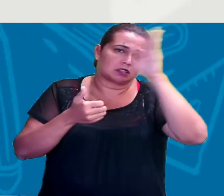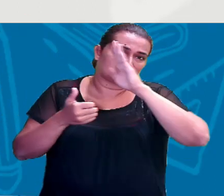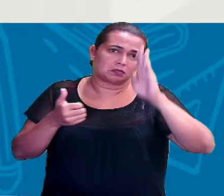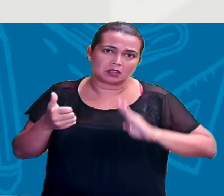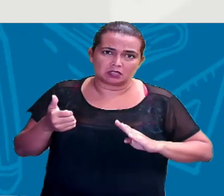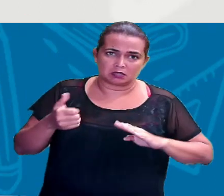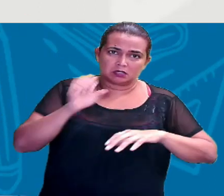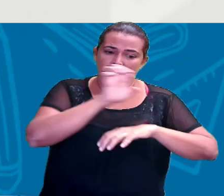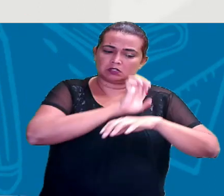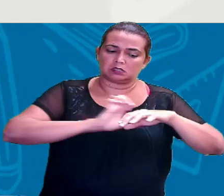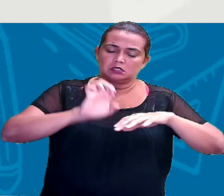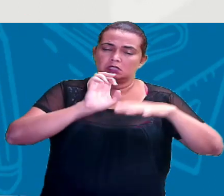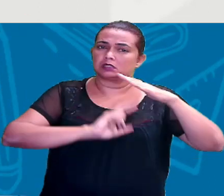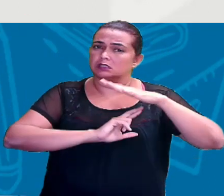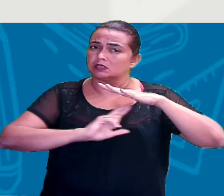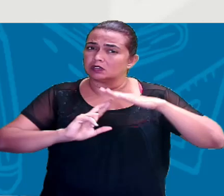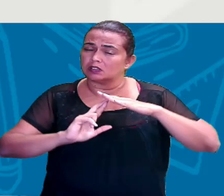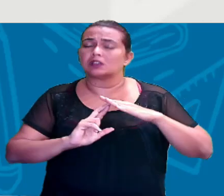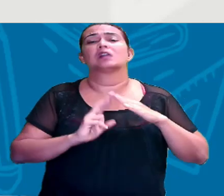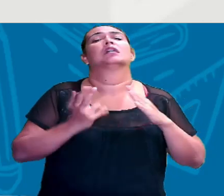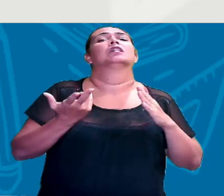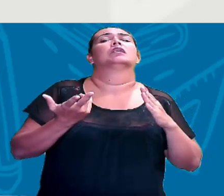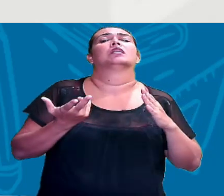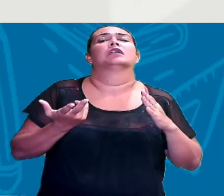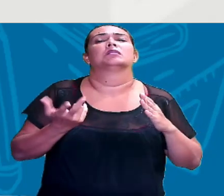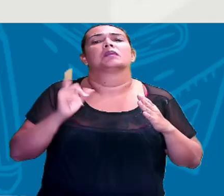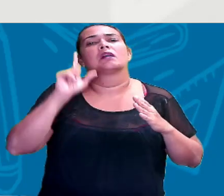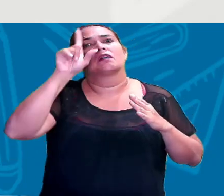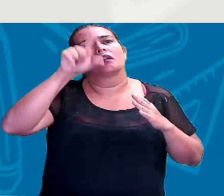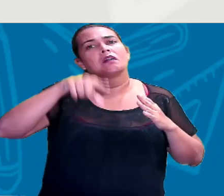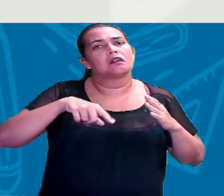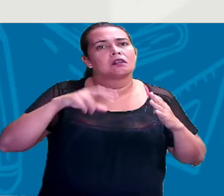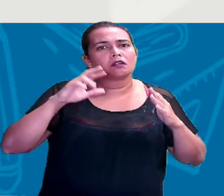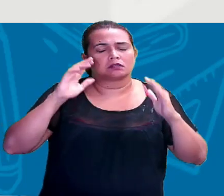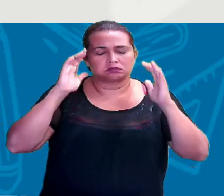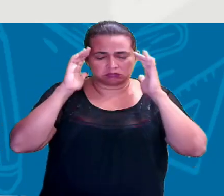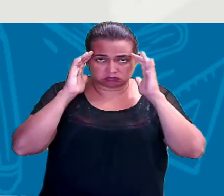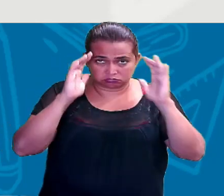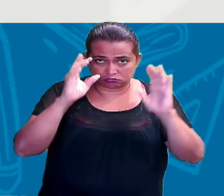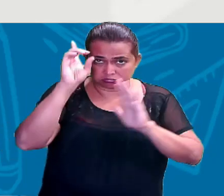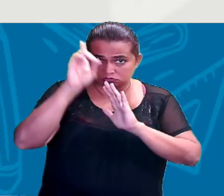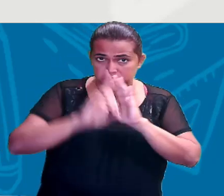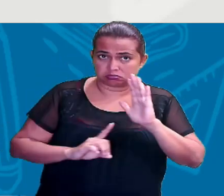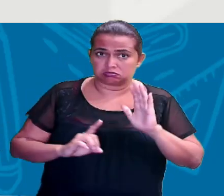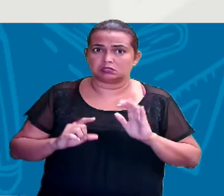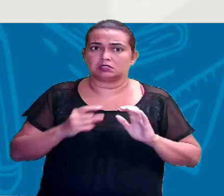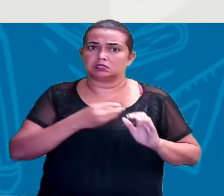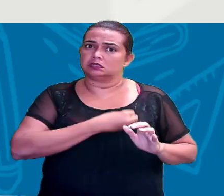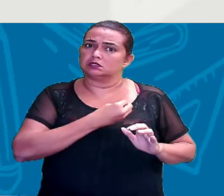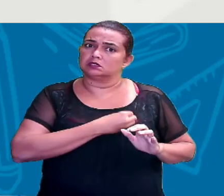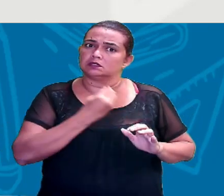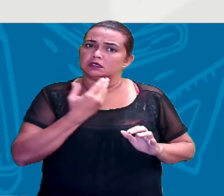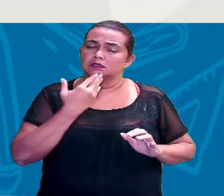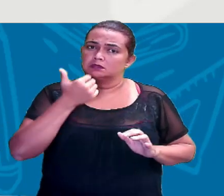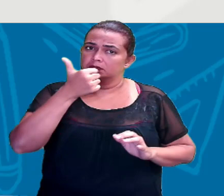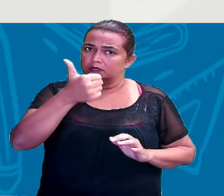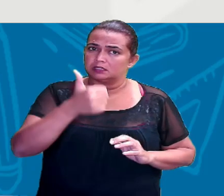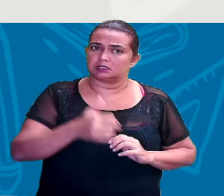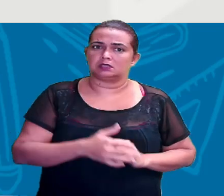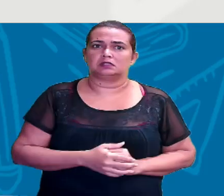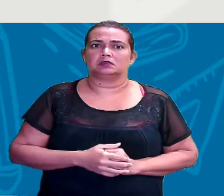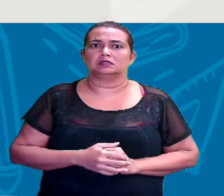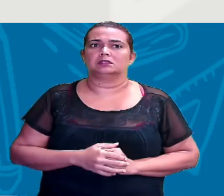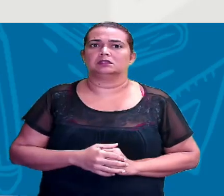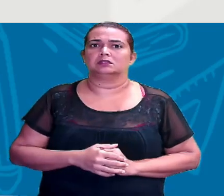Roraima. Então, é um direito humano dessas pessoas saírem e tentar buscar uma qualidade de vida melhor, né,